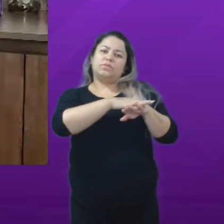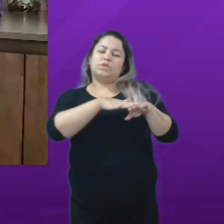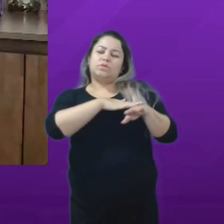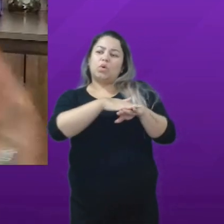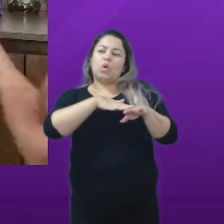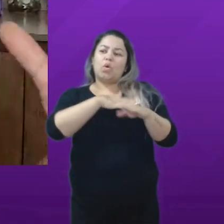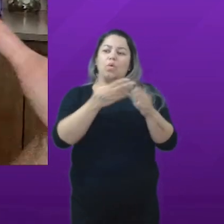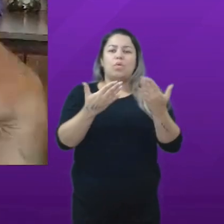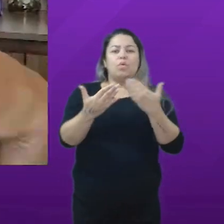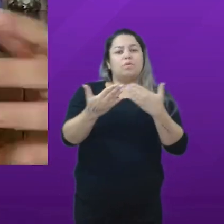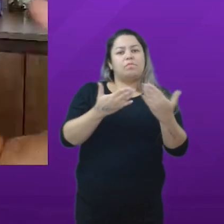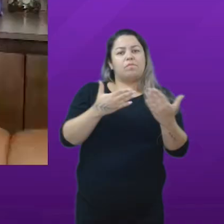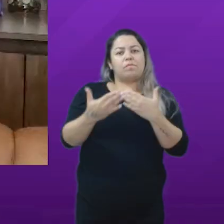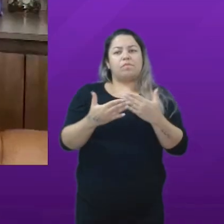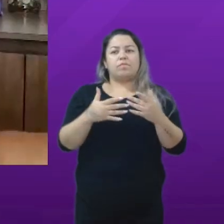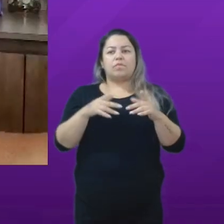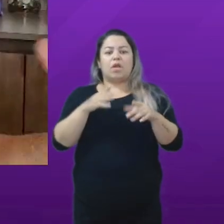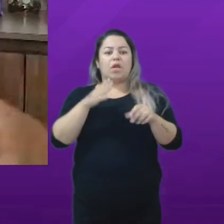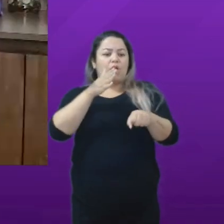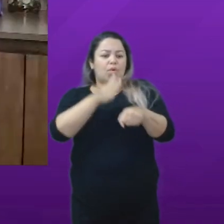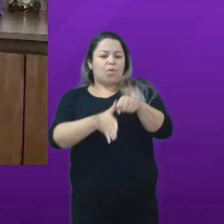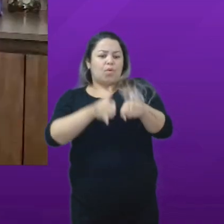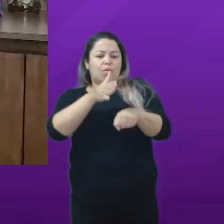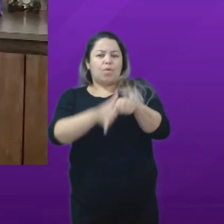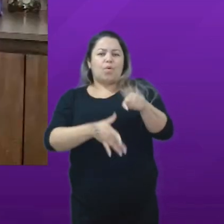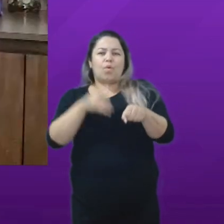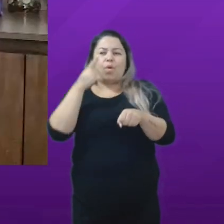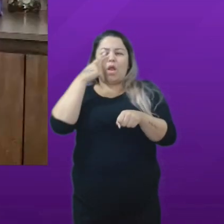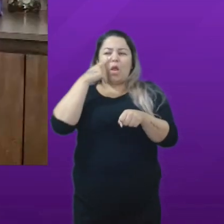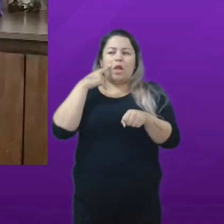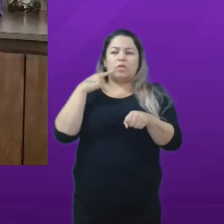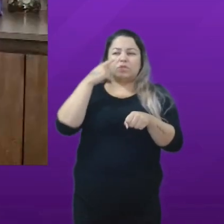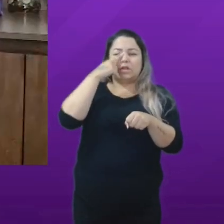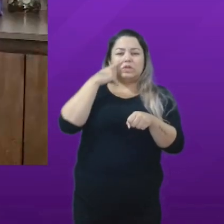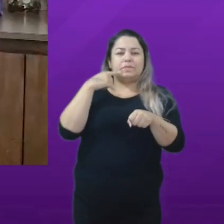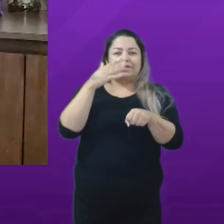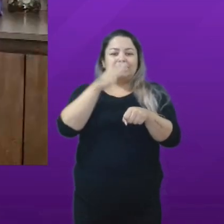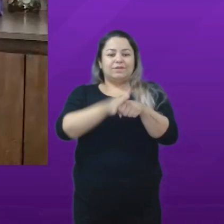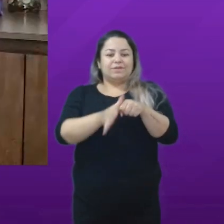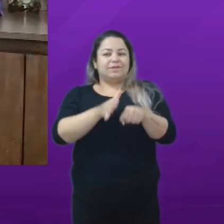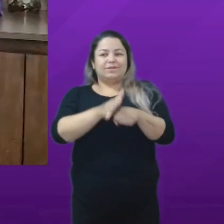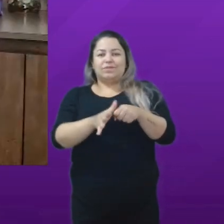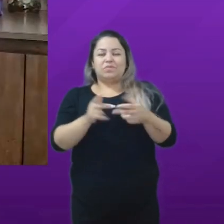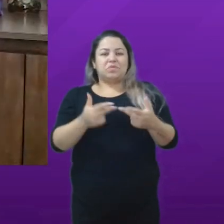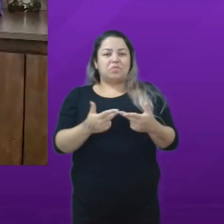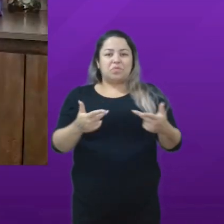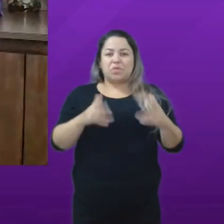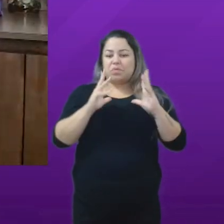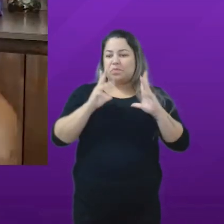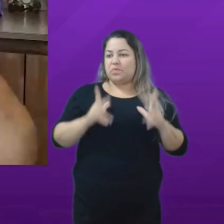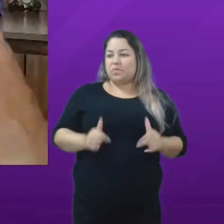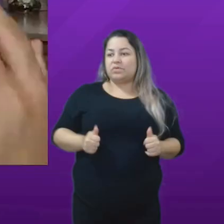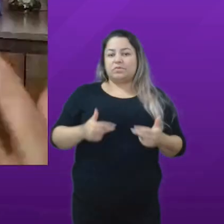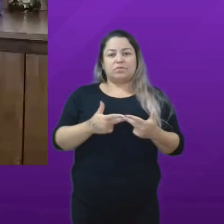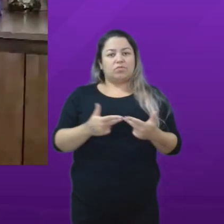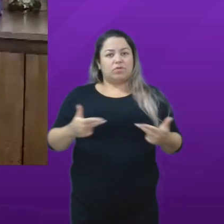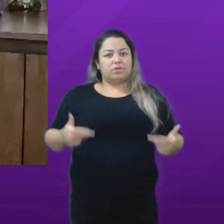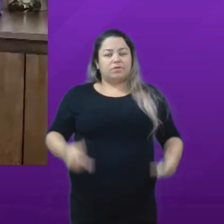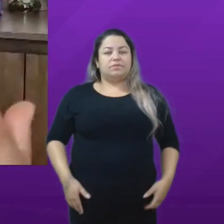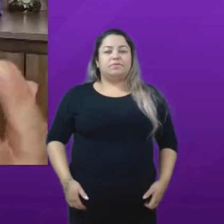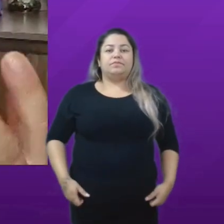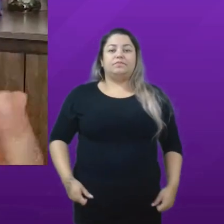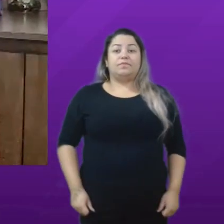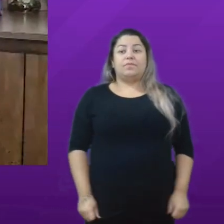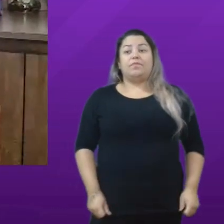conversando, cortando uma cebola, limpando aqui alguma coisa, e vai nessa construção. E depois levar para o